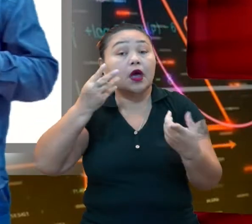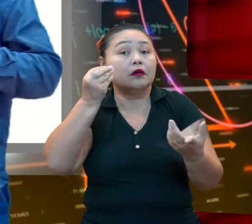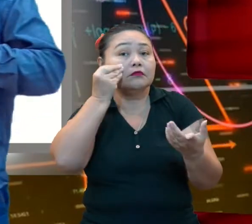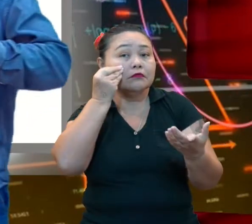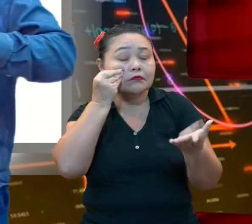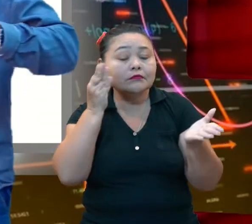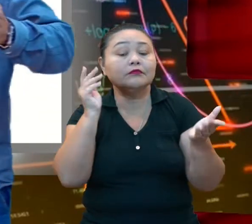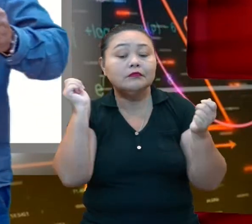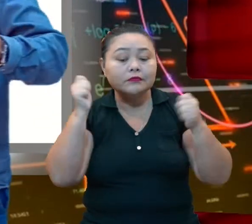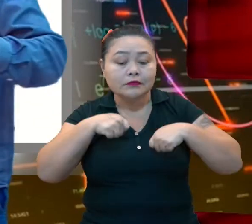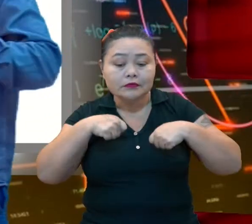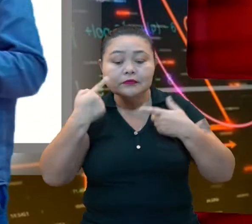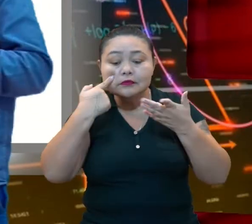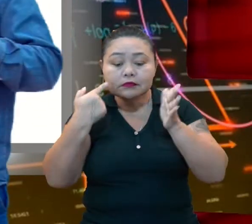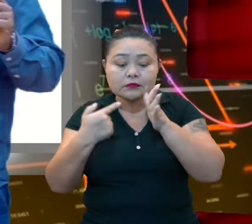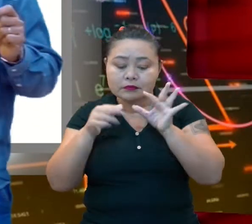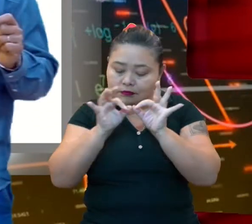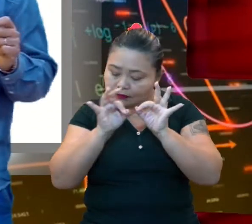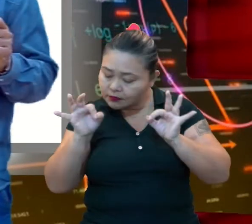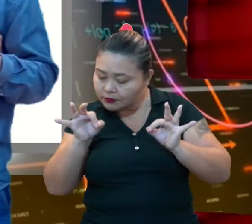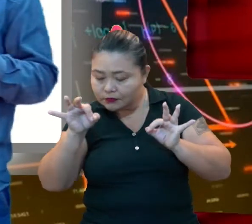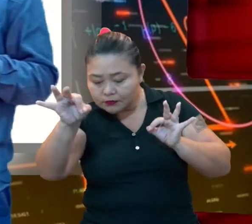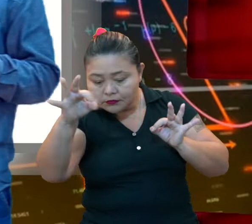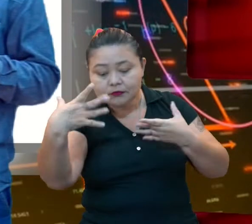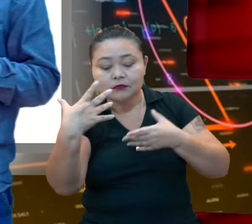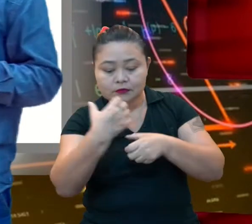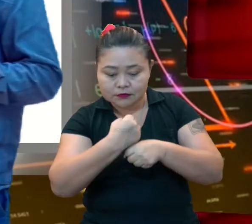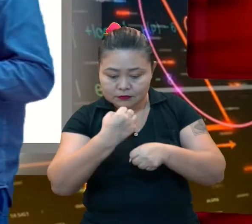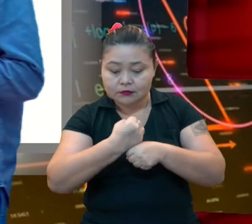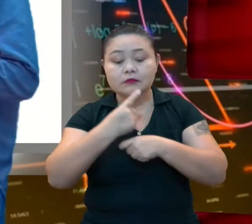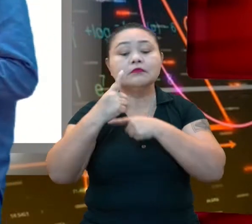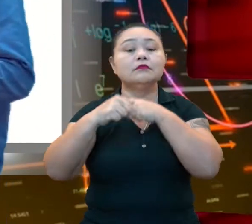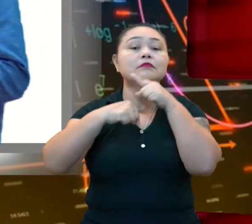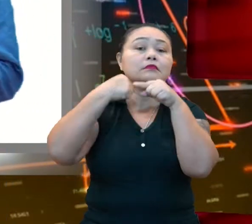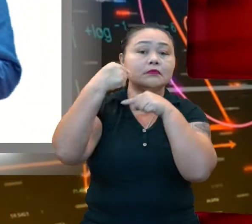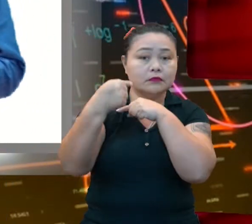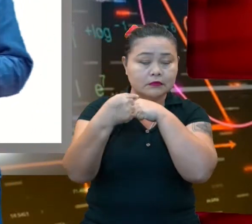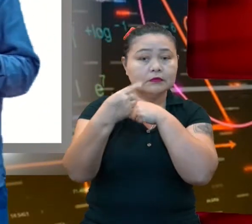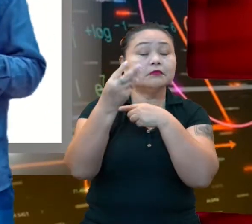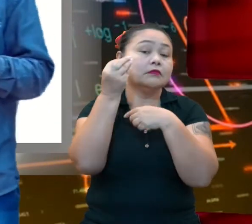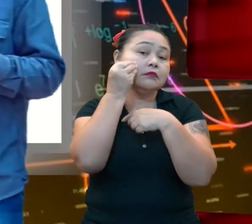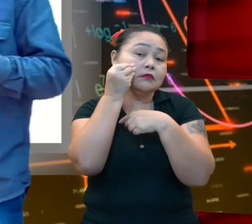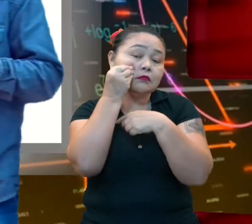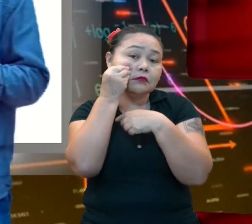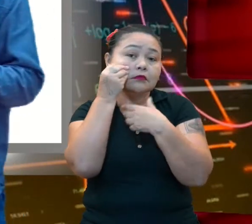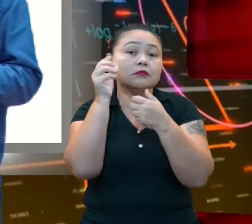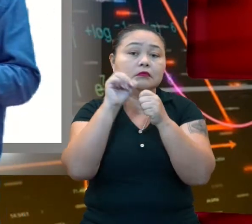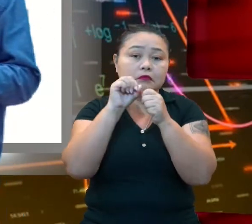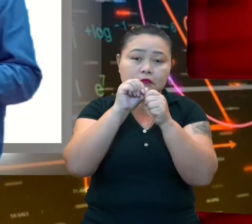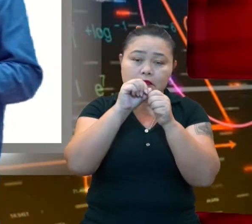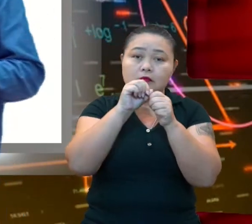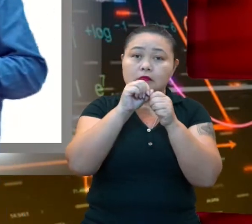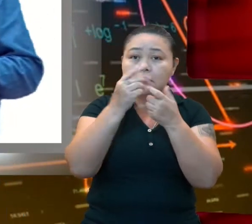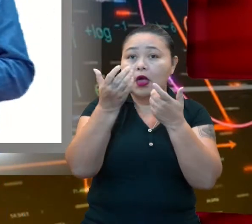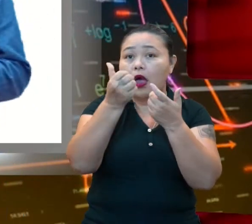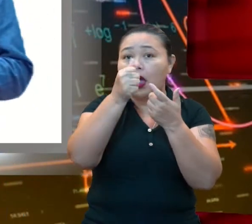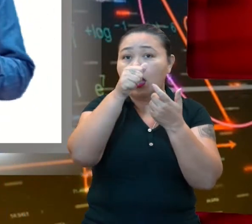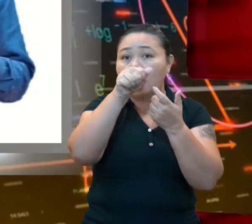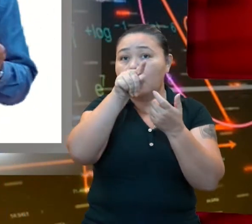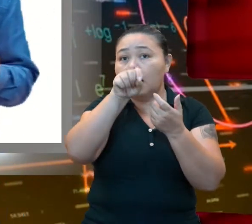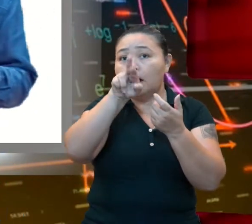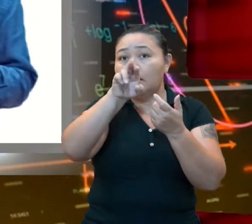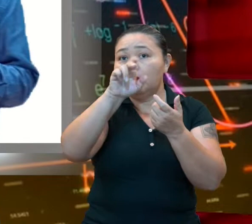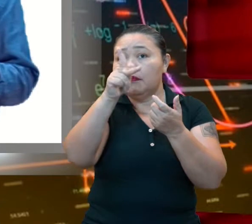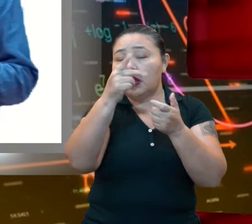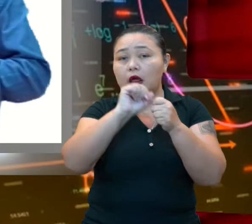que dê para você fazer a metragem e fazer os cálculos. E é assim que nós testamos o aparelho, né? Quem trabalha com aparelhos de